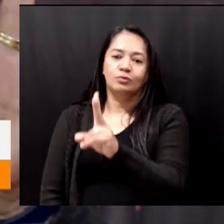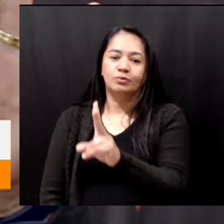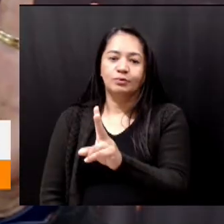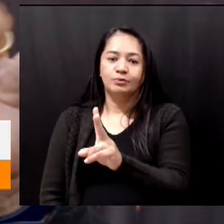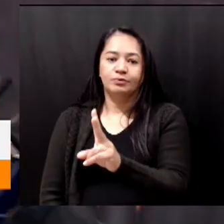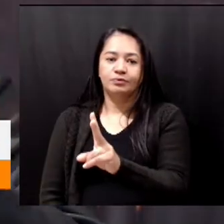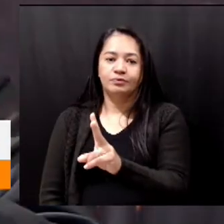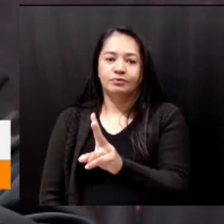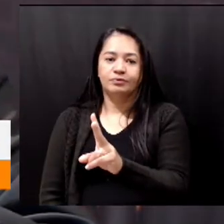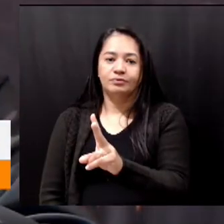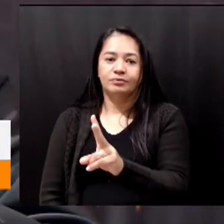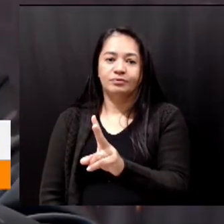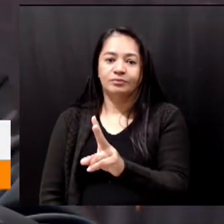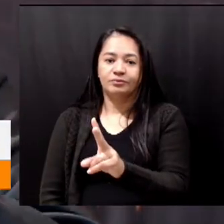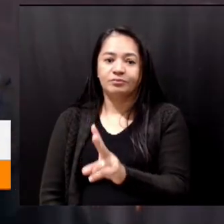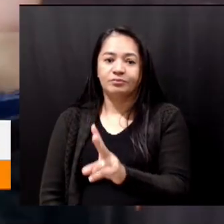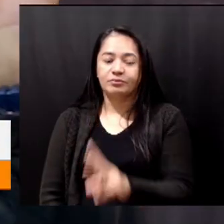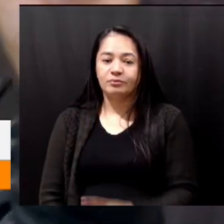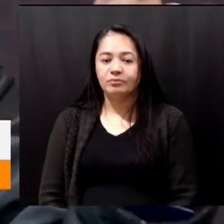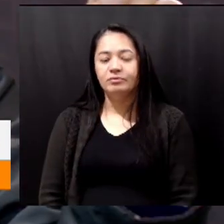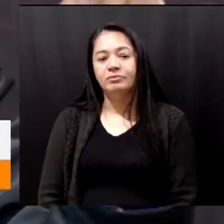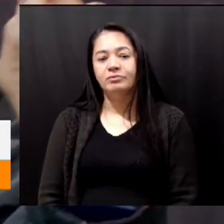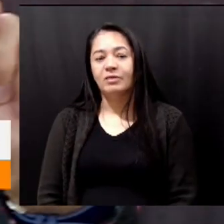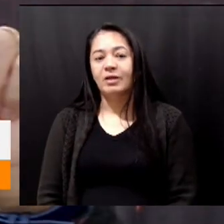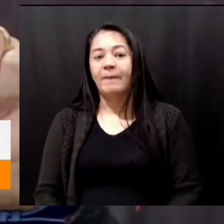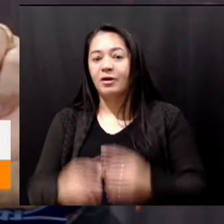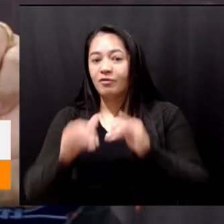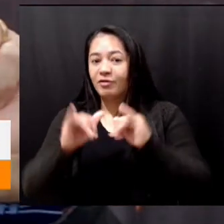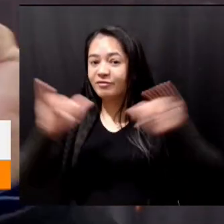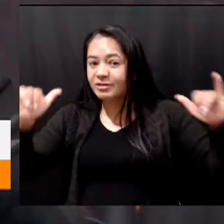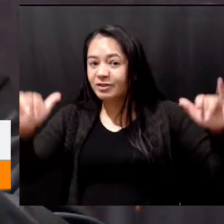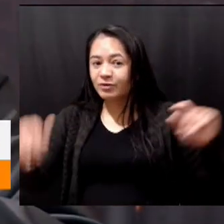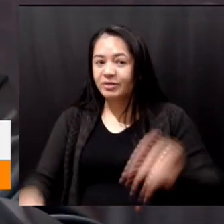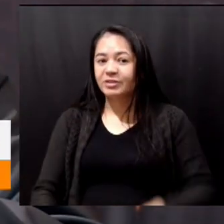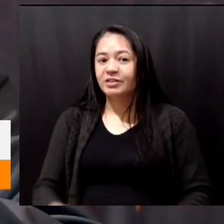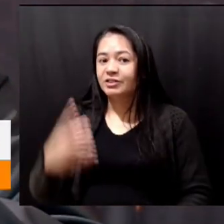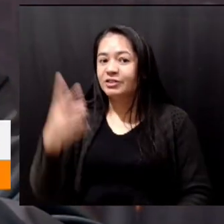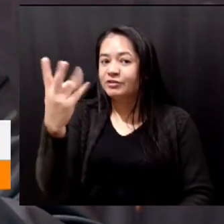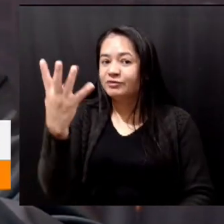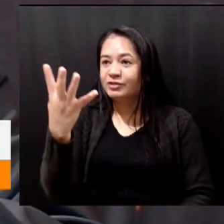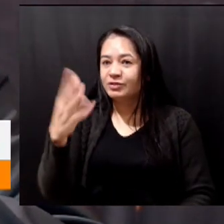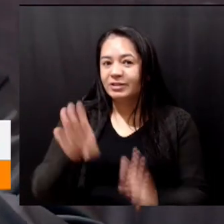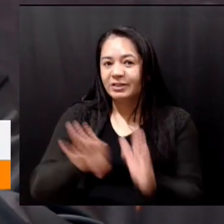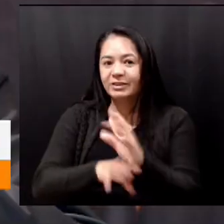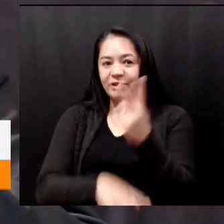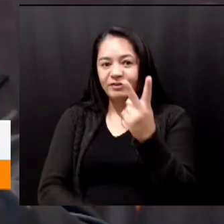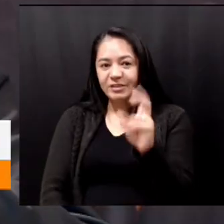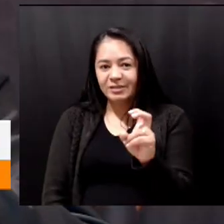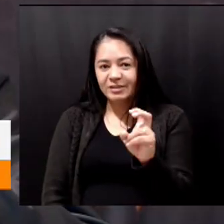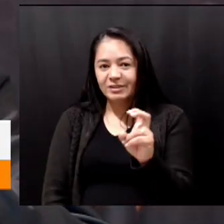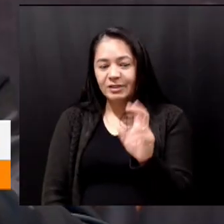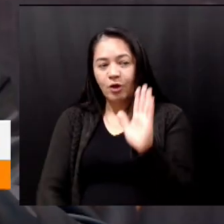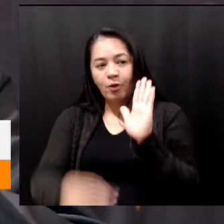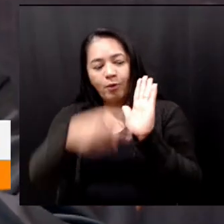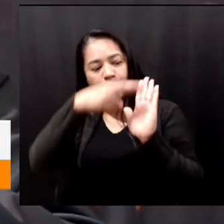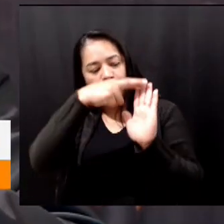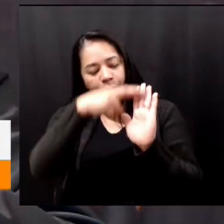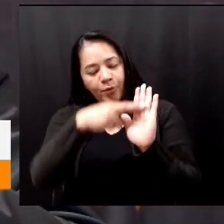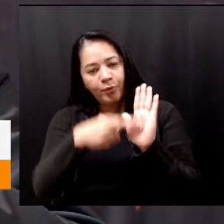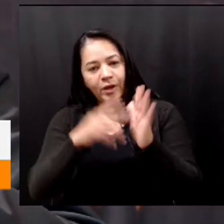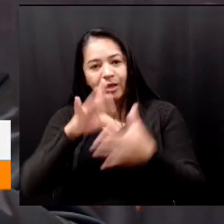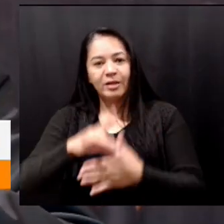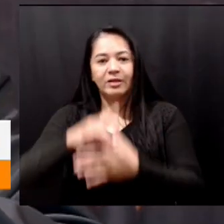de Campinas. Eu só vou dizer que de 24 para 25, um relatório que é encabeçado pelo MIT,